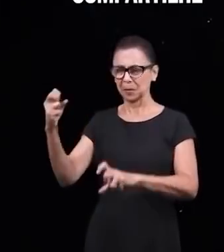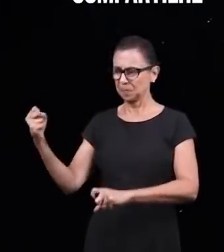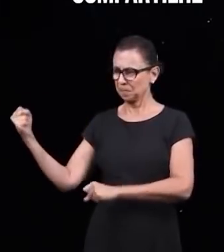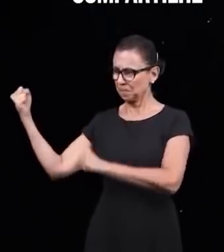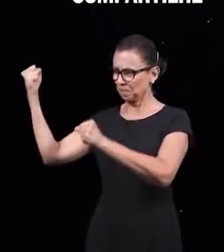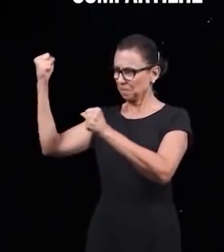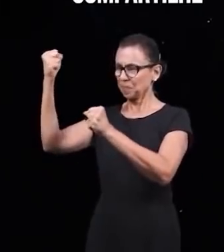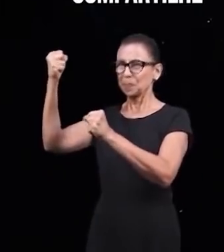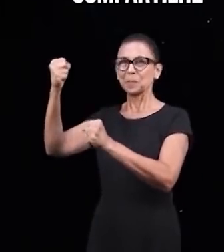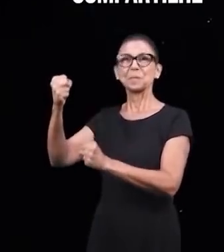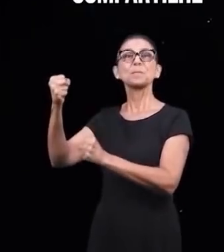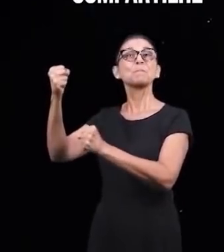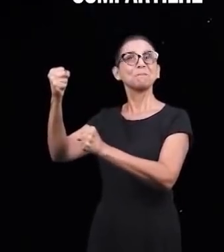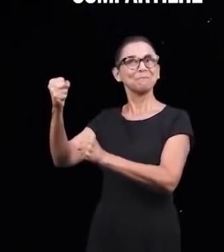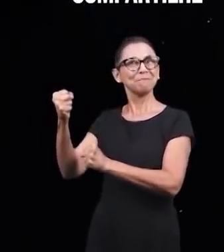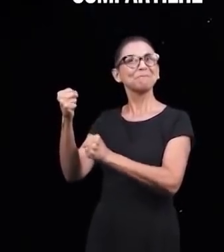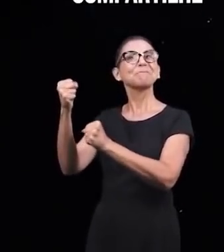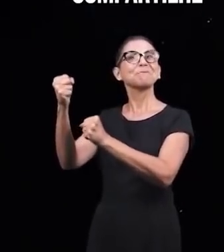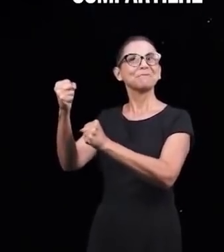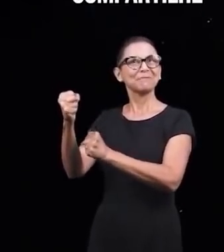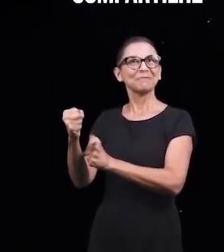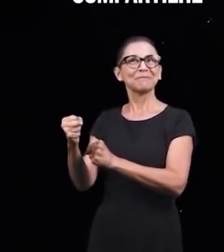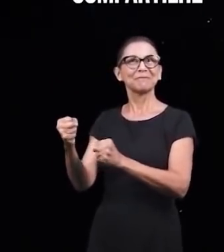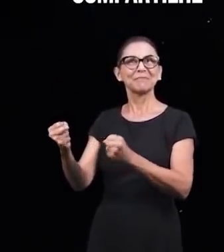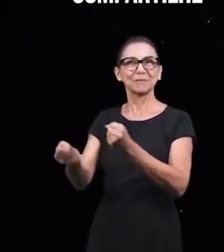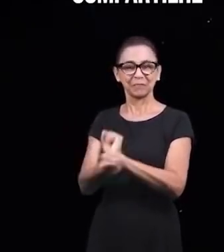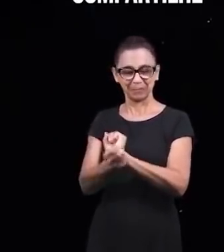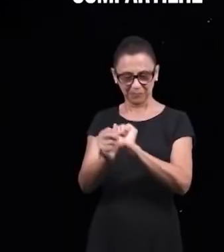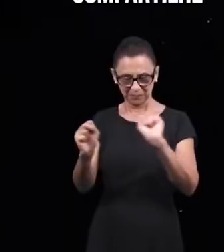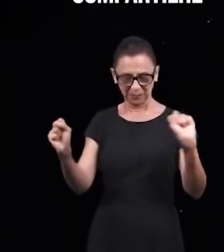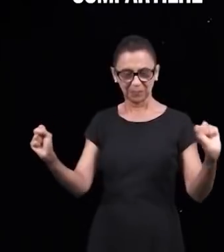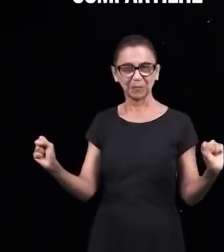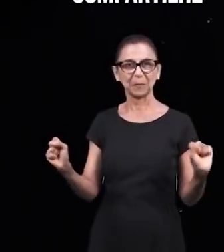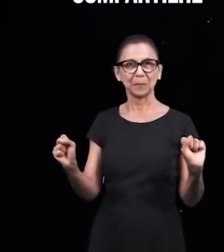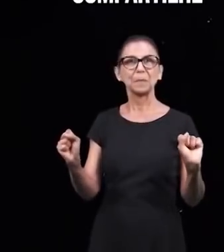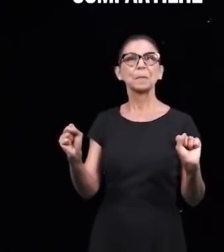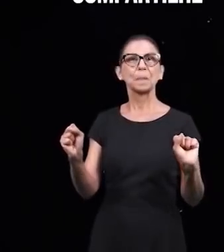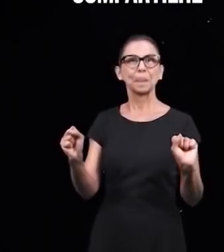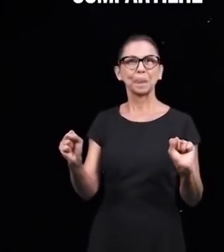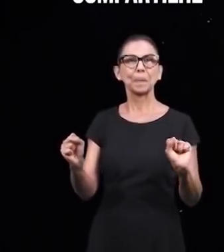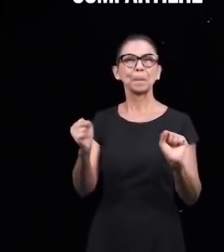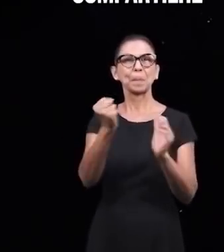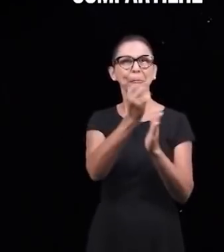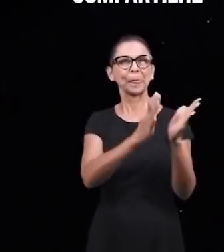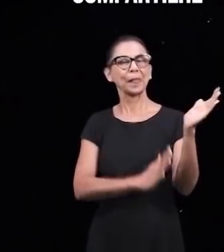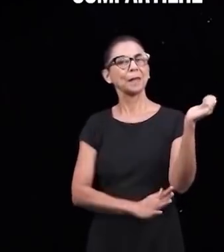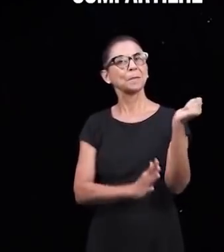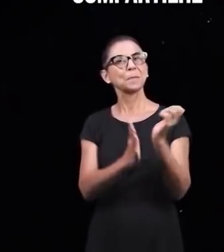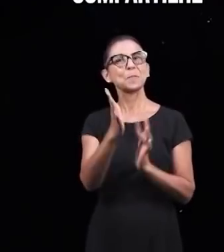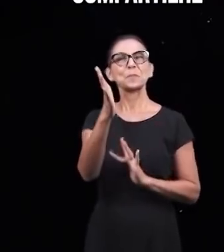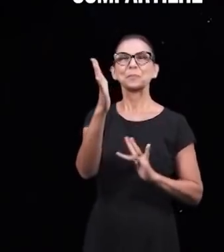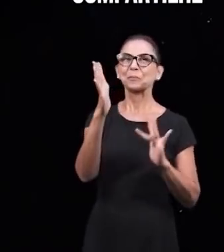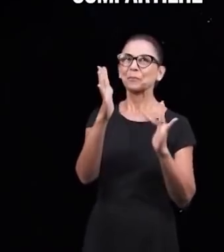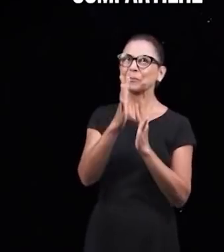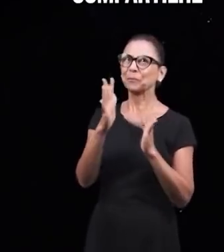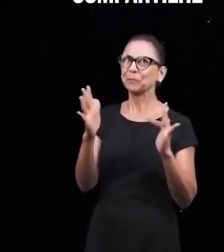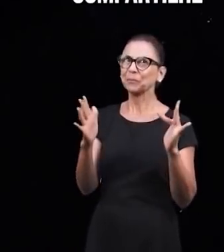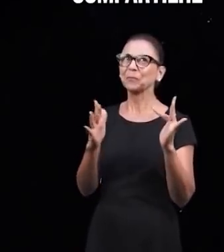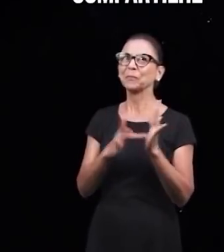Consolador, sua glória e esplendor, sou liberto pelo poder do